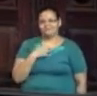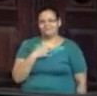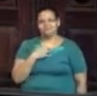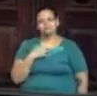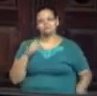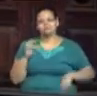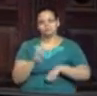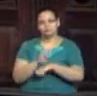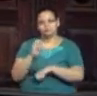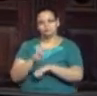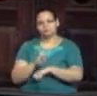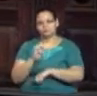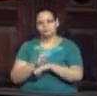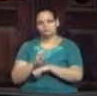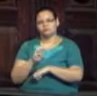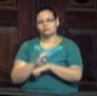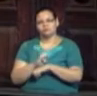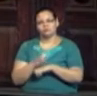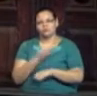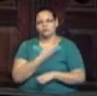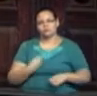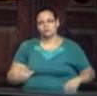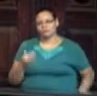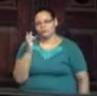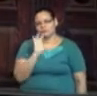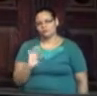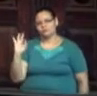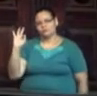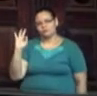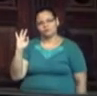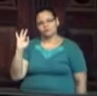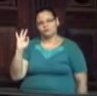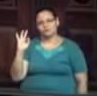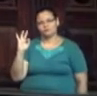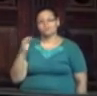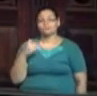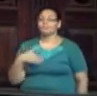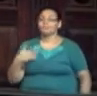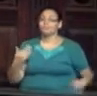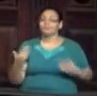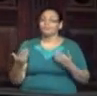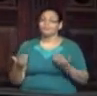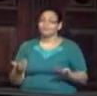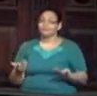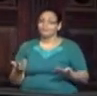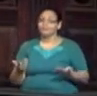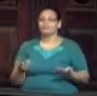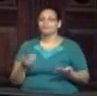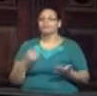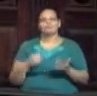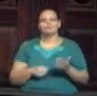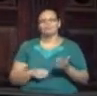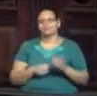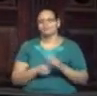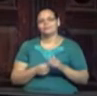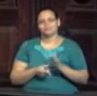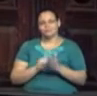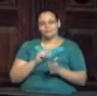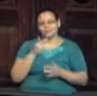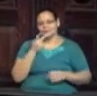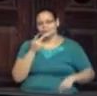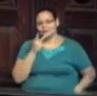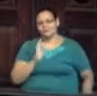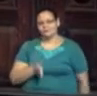do Estado ao governo federal. E aí, muito já se falava